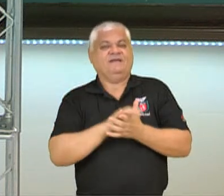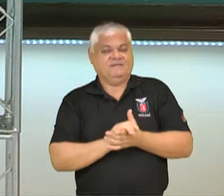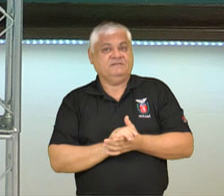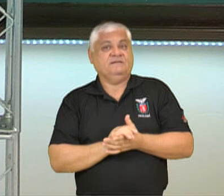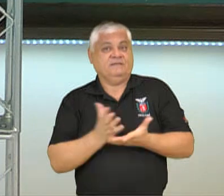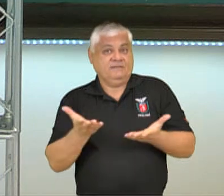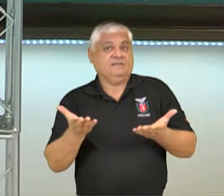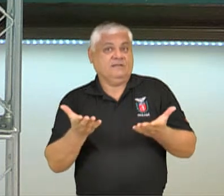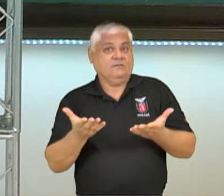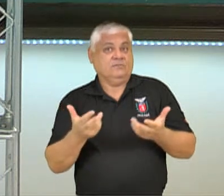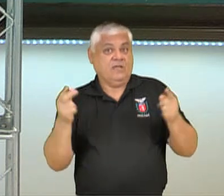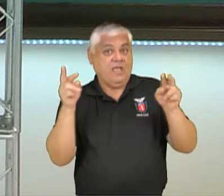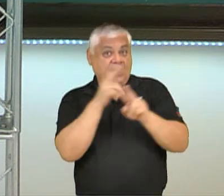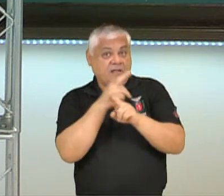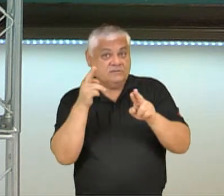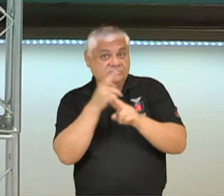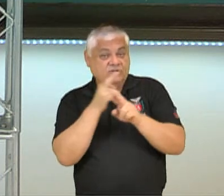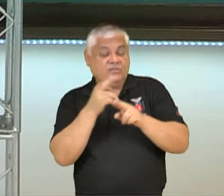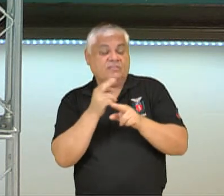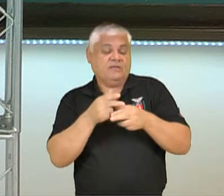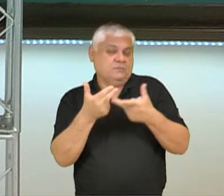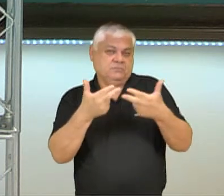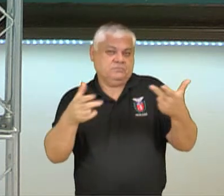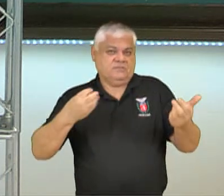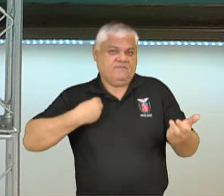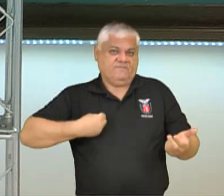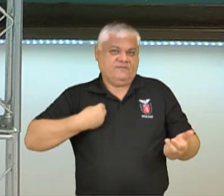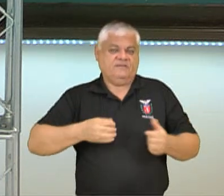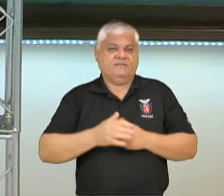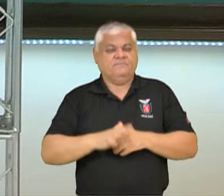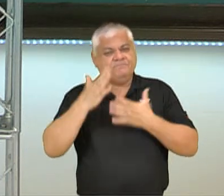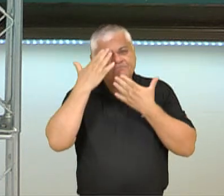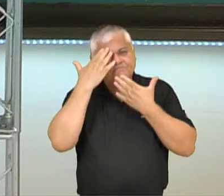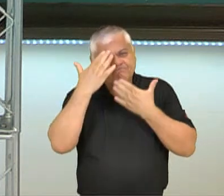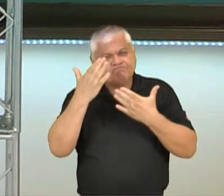interpretar isso e relacionar aí com situações do dia a dia. Eu